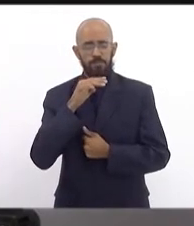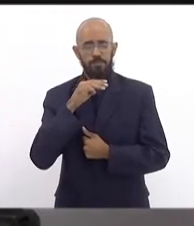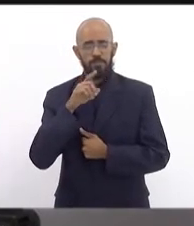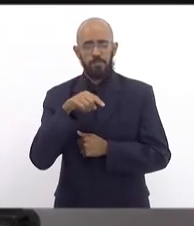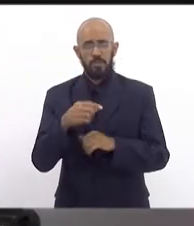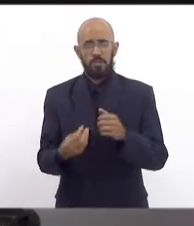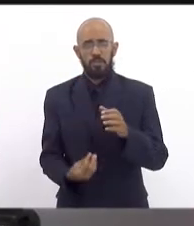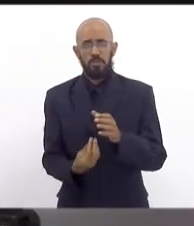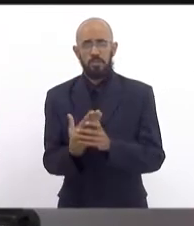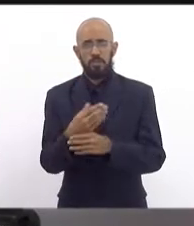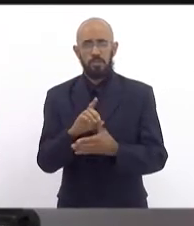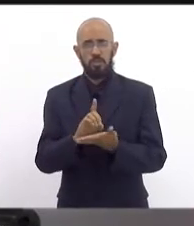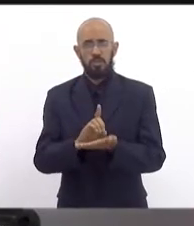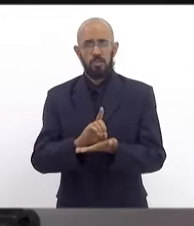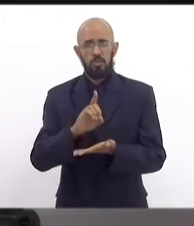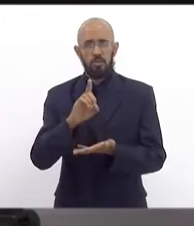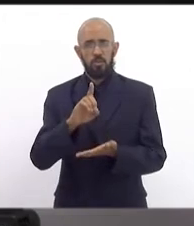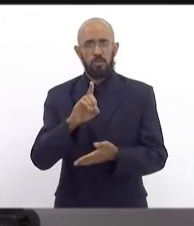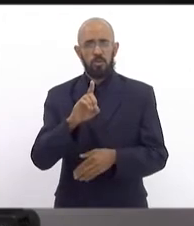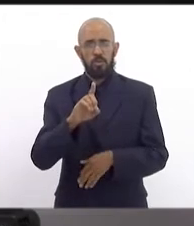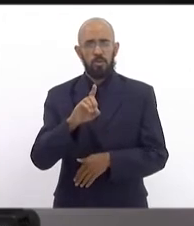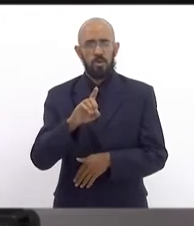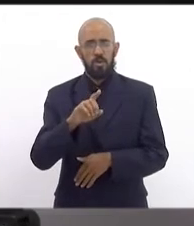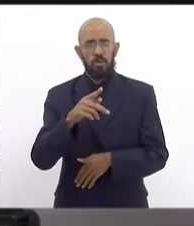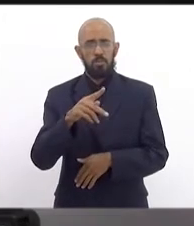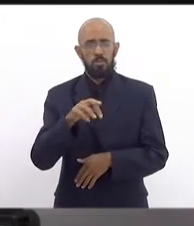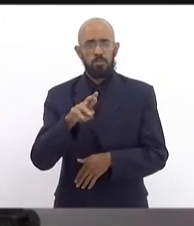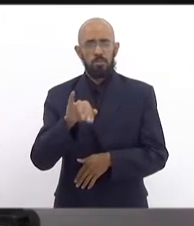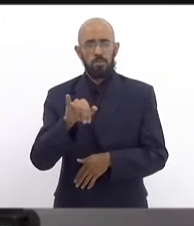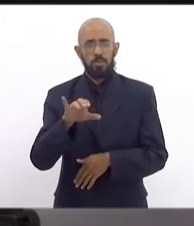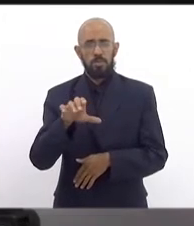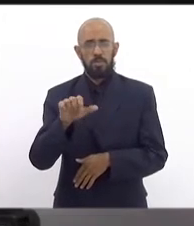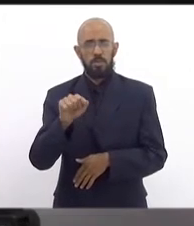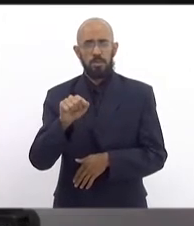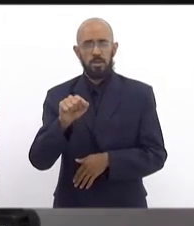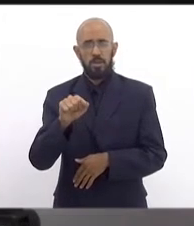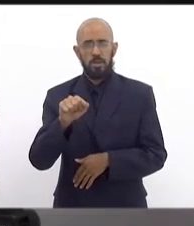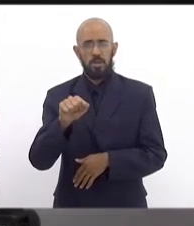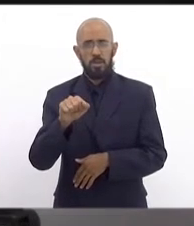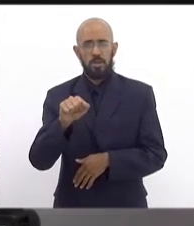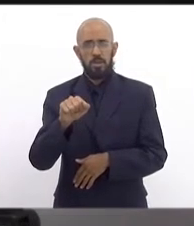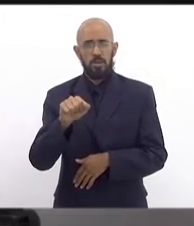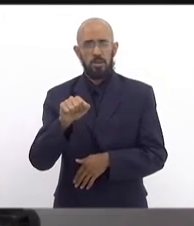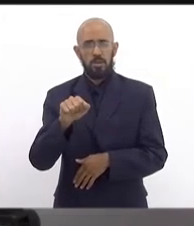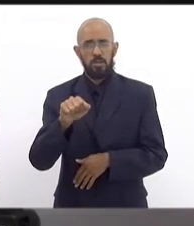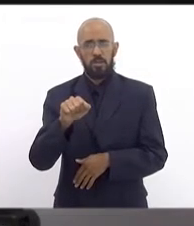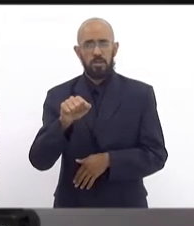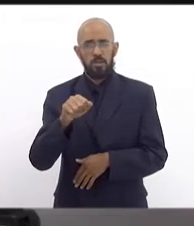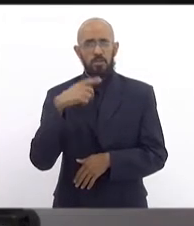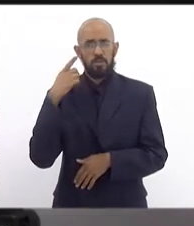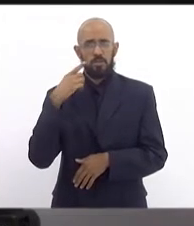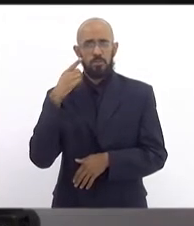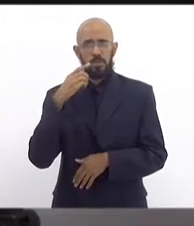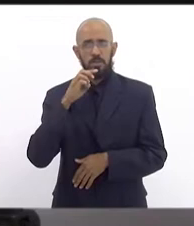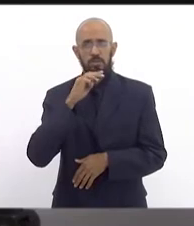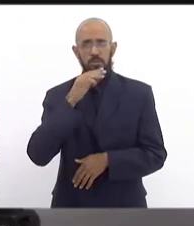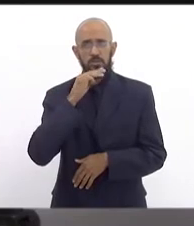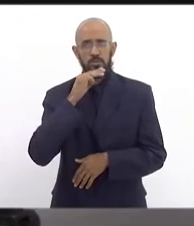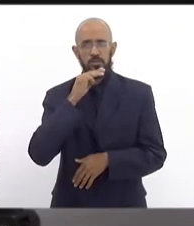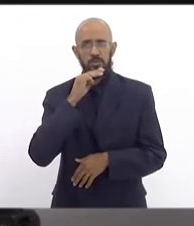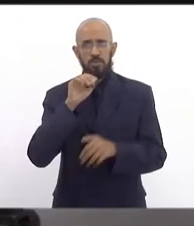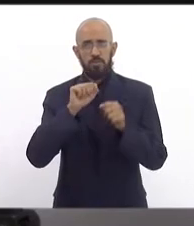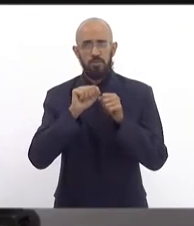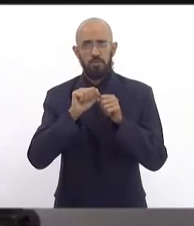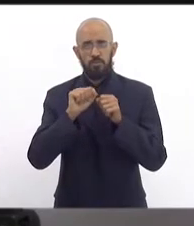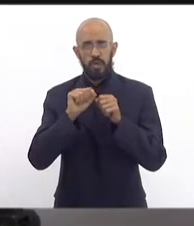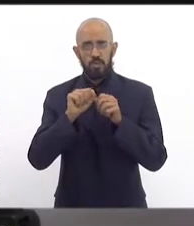da Dra Priscila sua Karen pelo Deputado Chiquinho da Mangueira faz todas as emendas